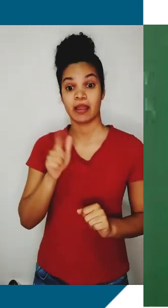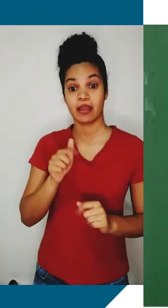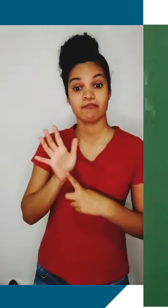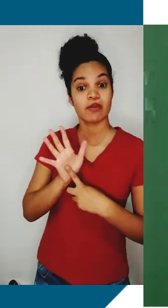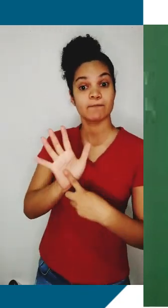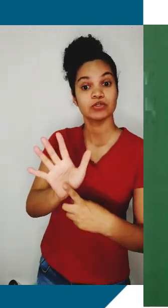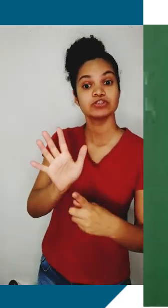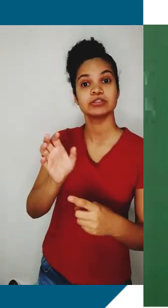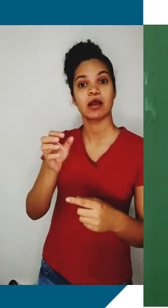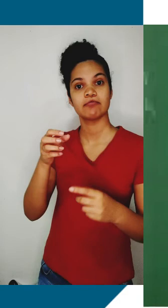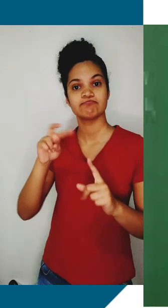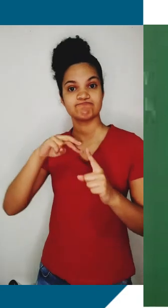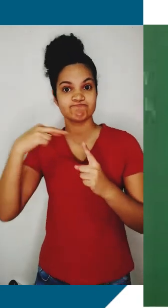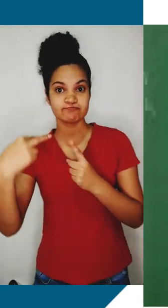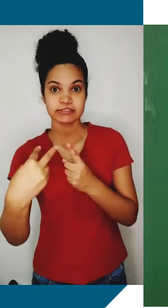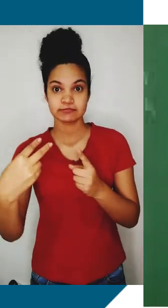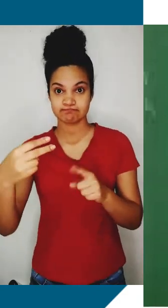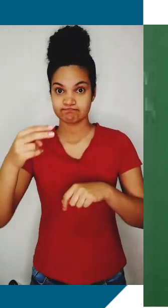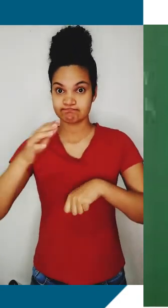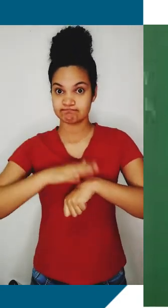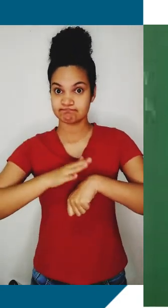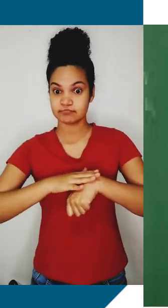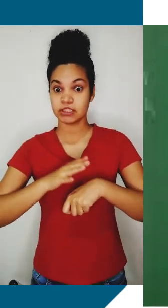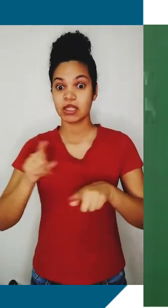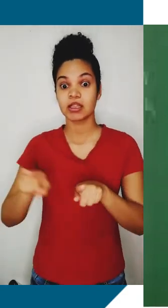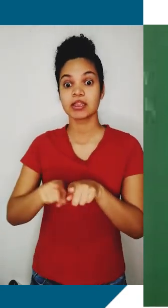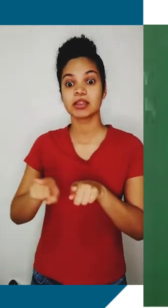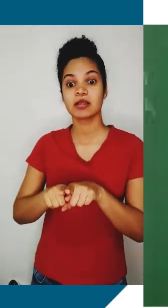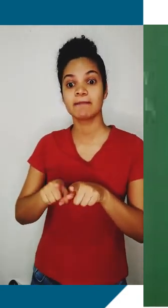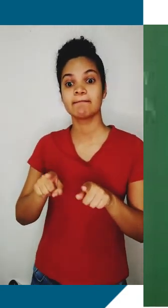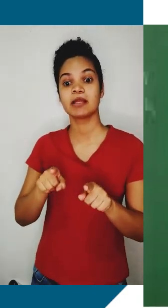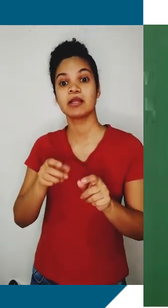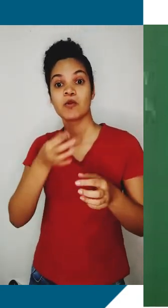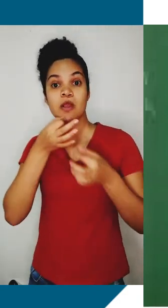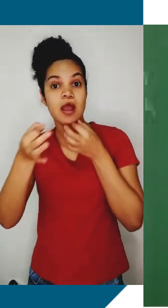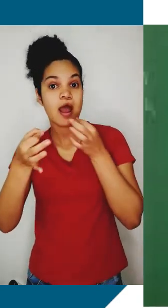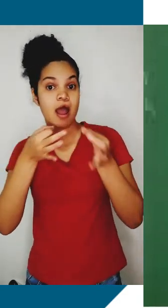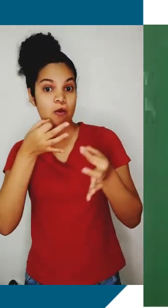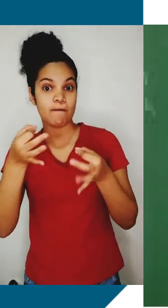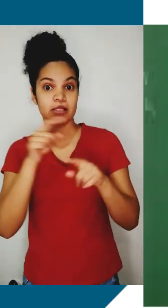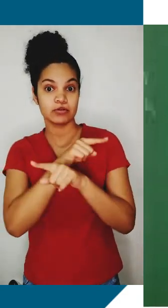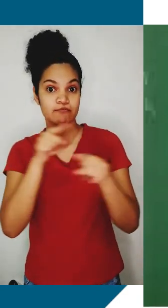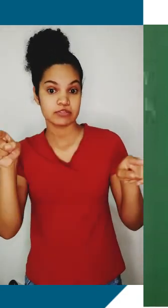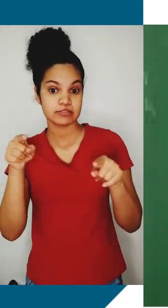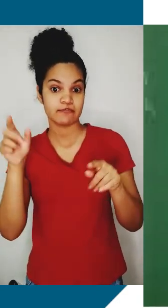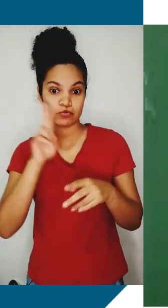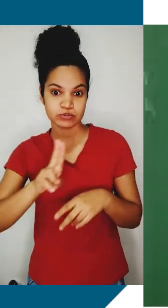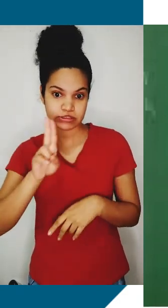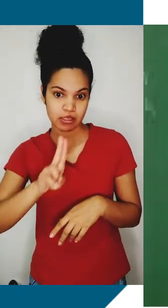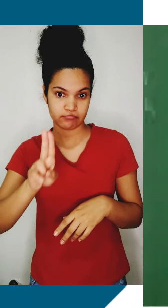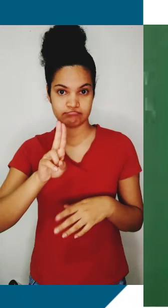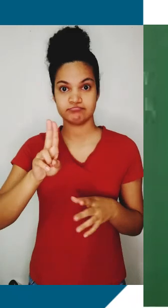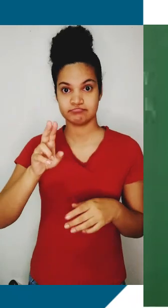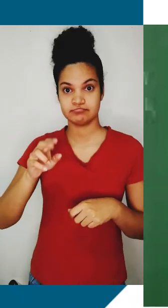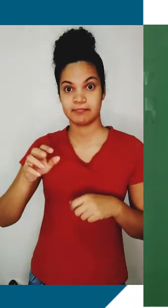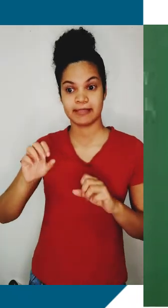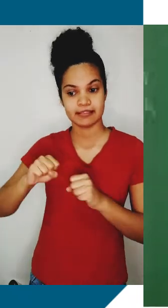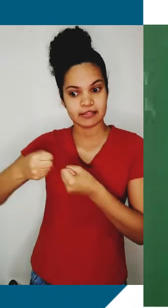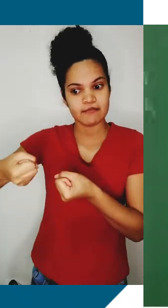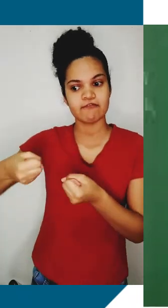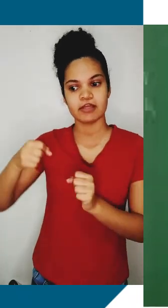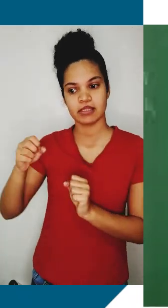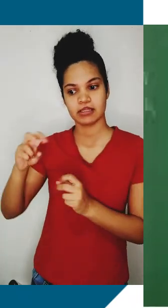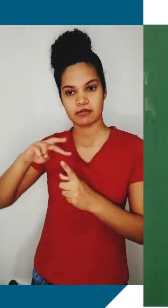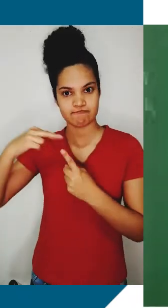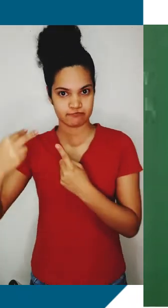demonstrar o seu ponto de vista e, além disso, vai também demonstrar os argumentos que você usará para defender o seu ponto de